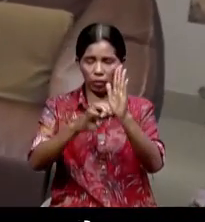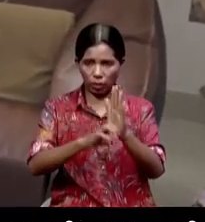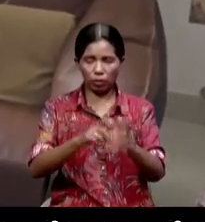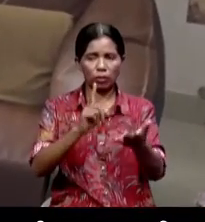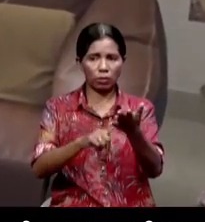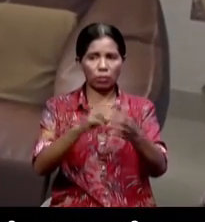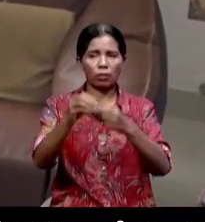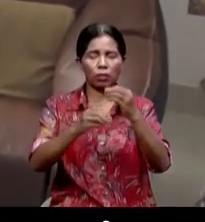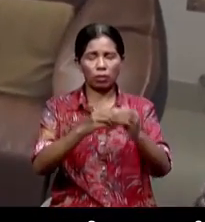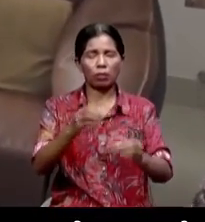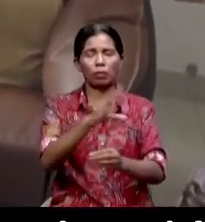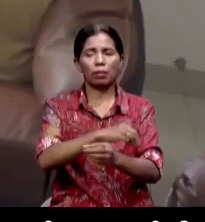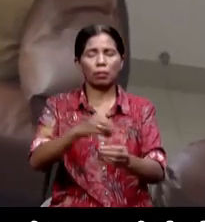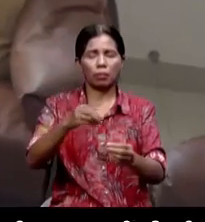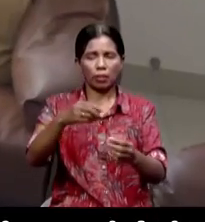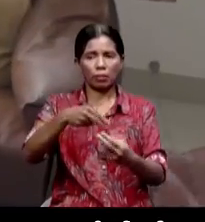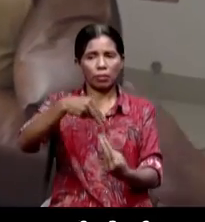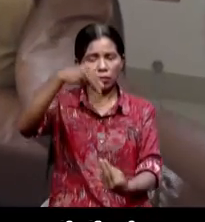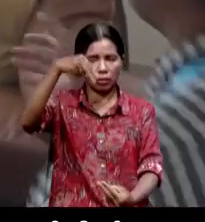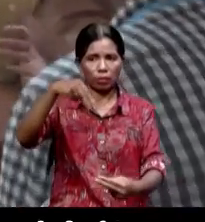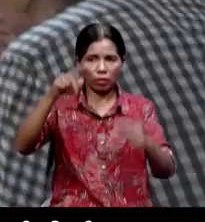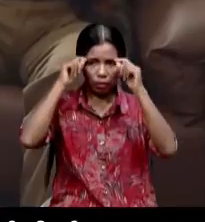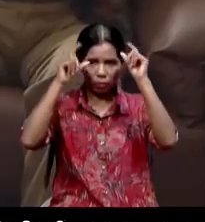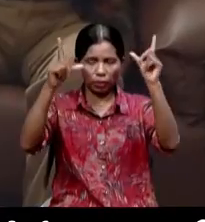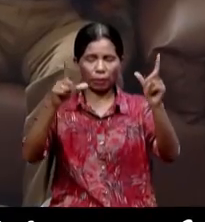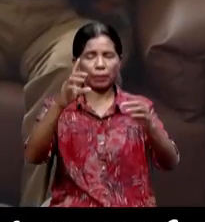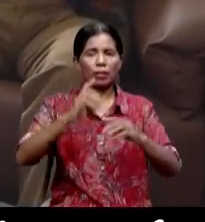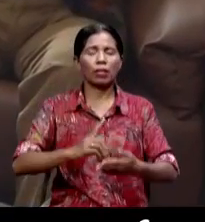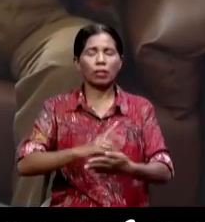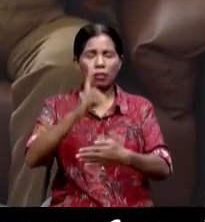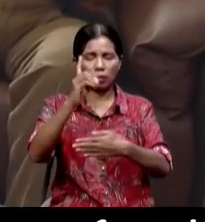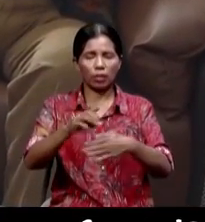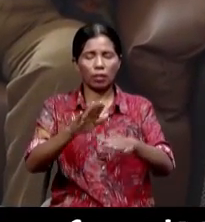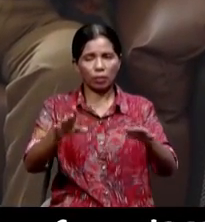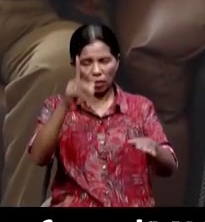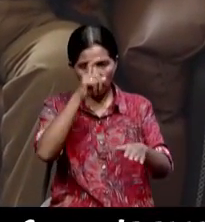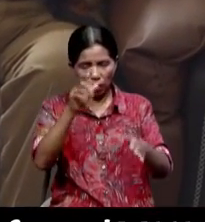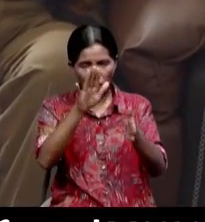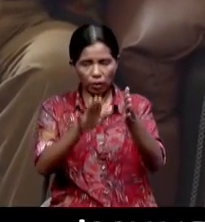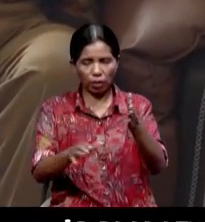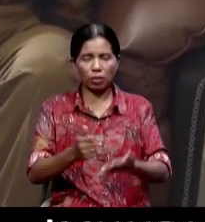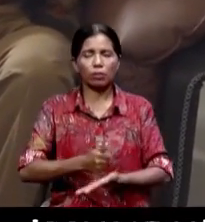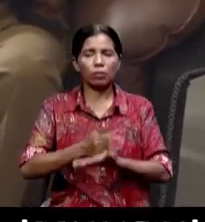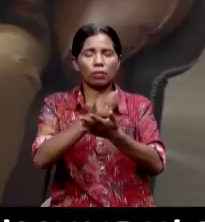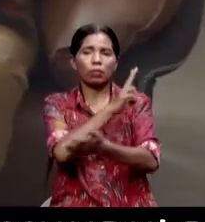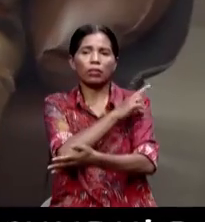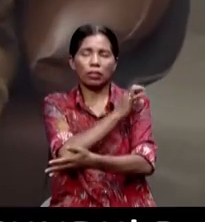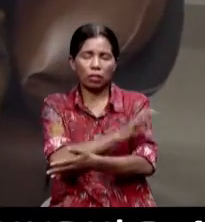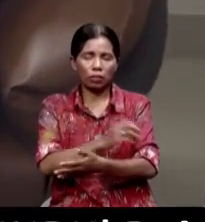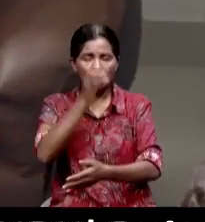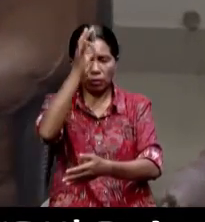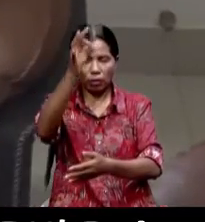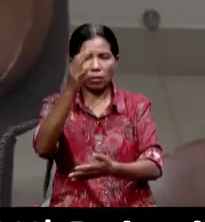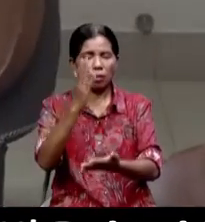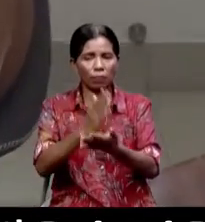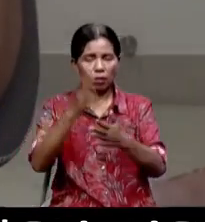problema malnutrisan rais badak ya Timor Leste no desenvolvimento labari kidade menor sira no mos apoya UNICEF nian ia futuro atau combate